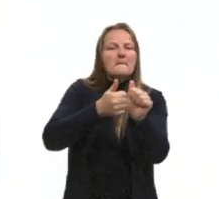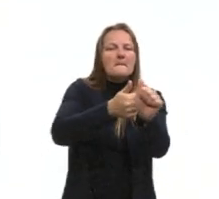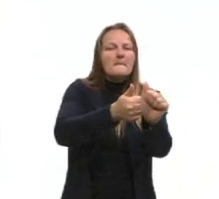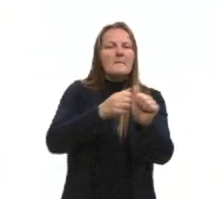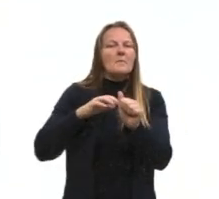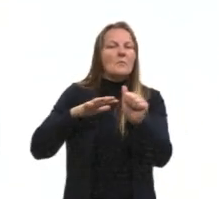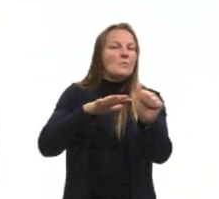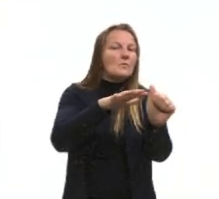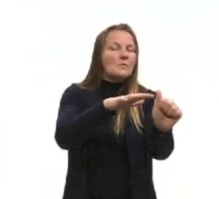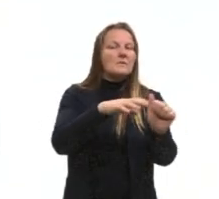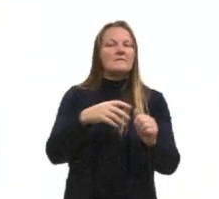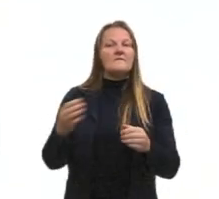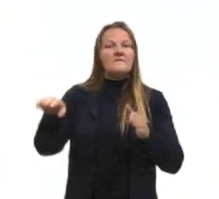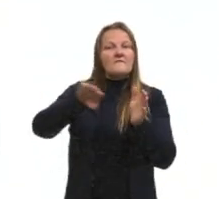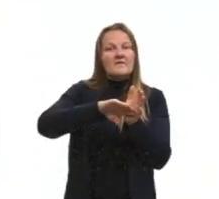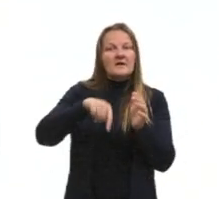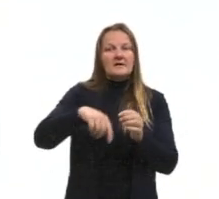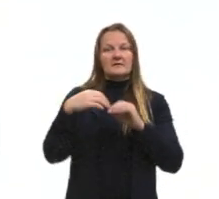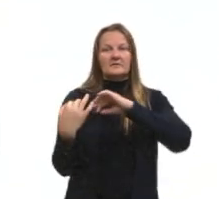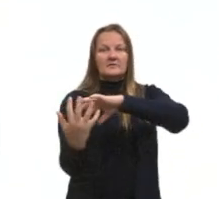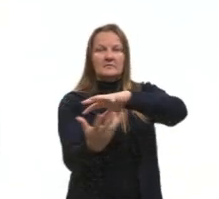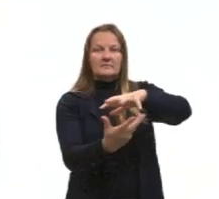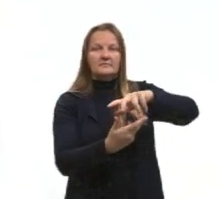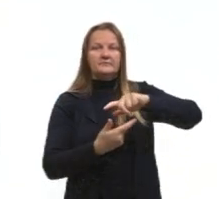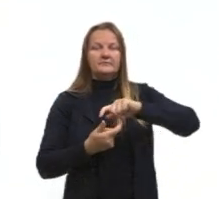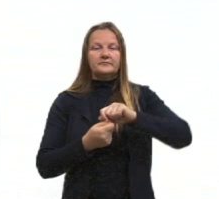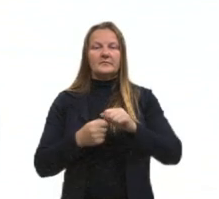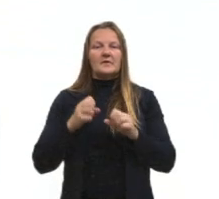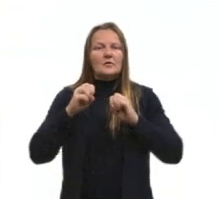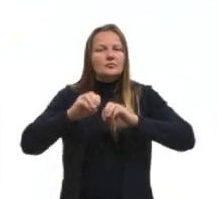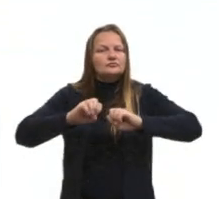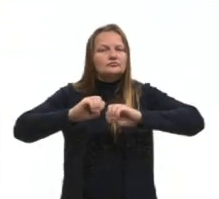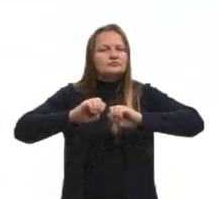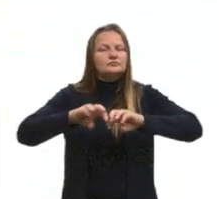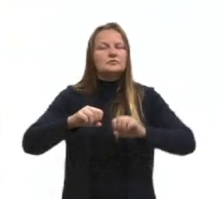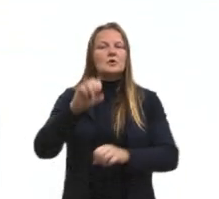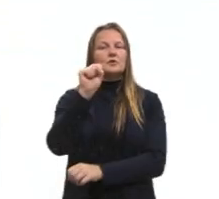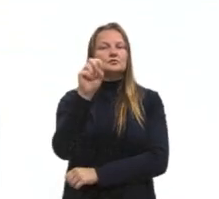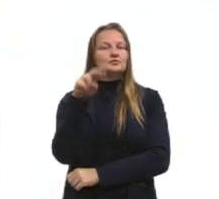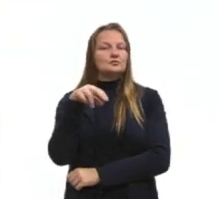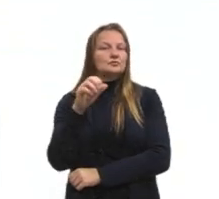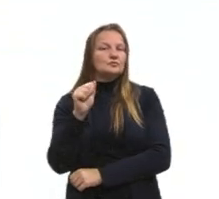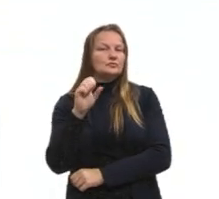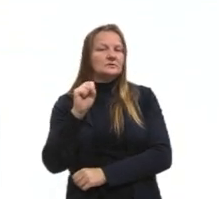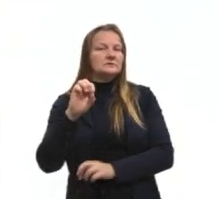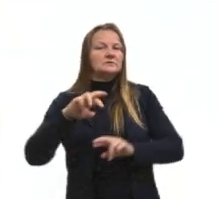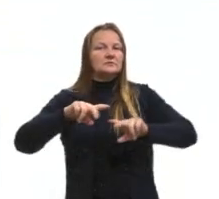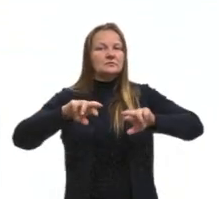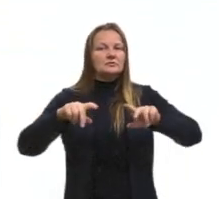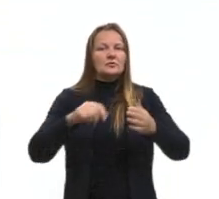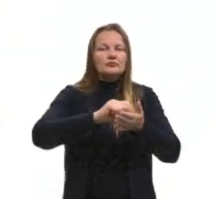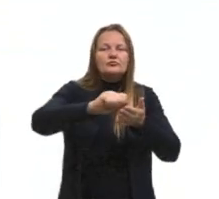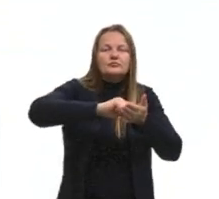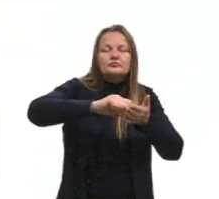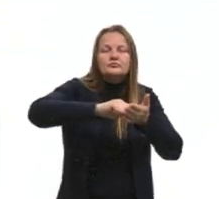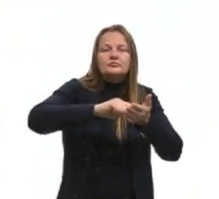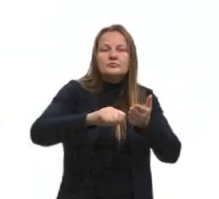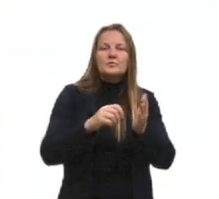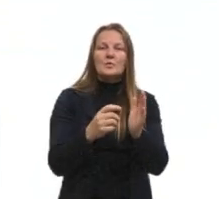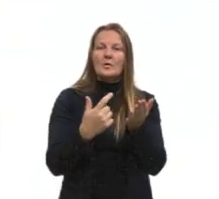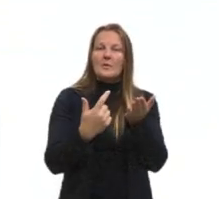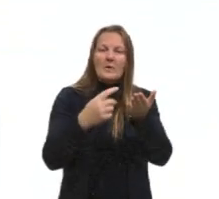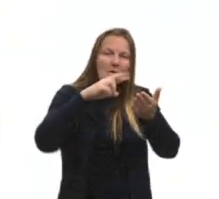ele vem até deixa né as Runas ele deixa toda aquela escritura E